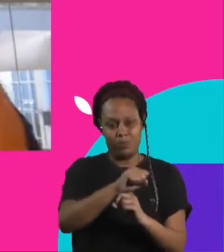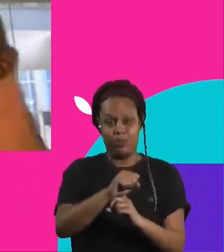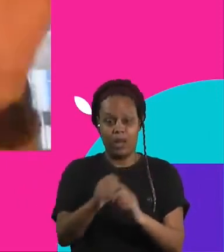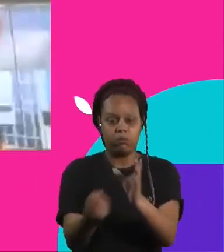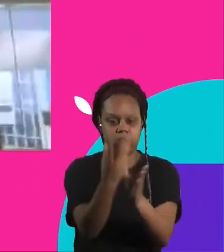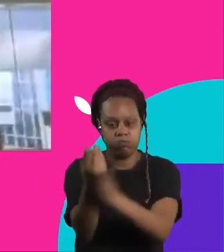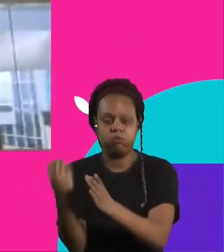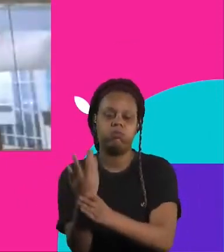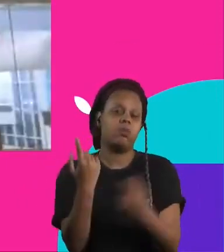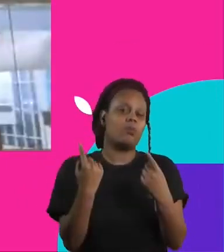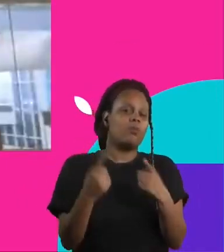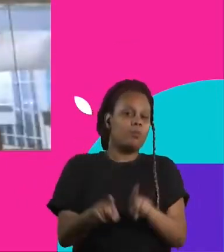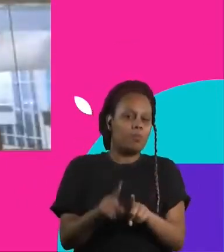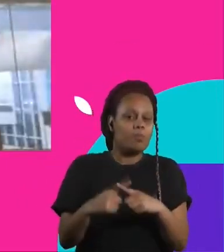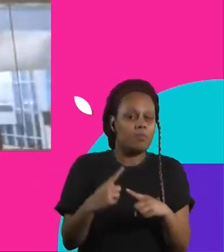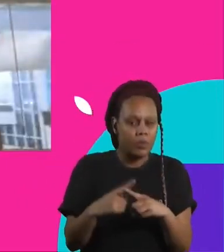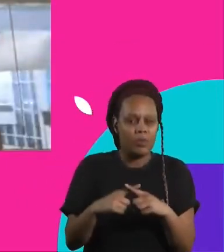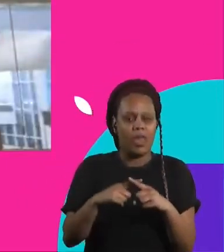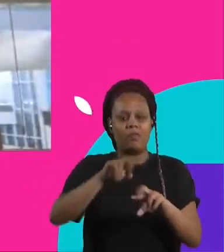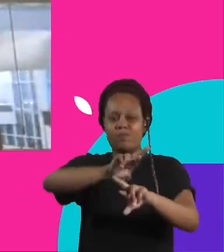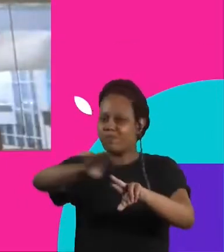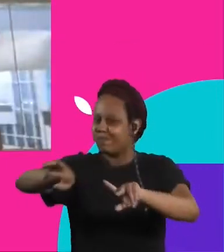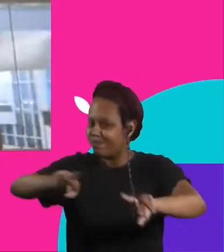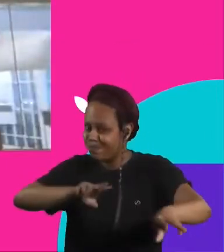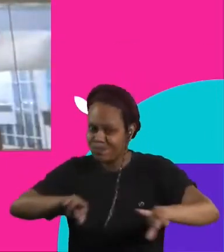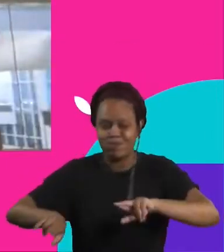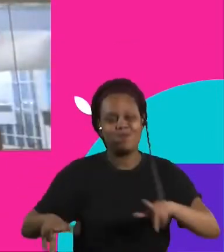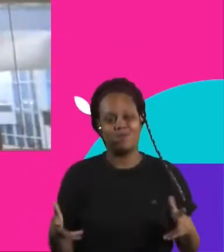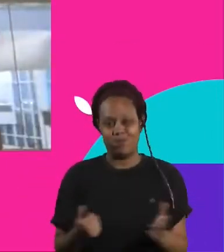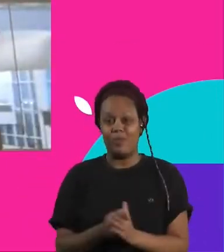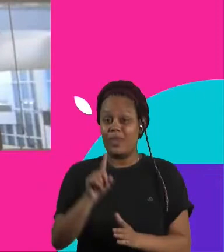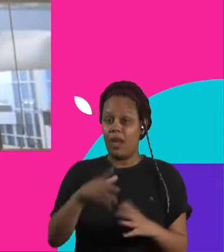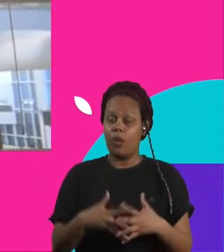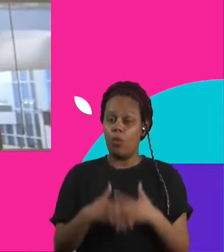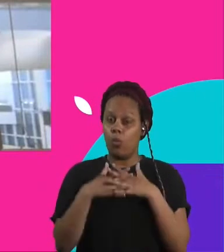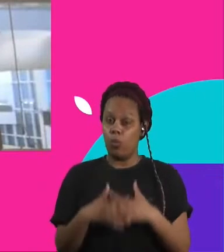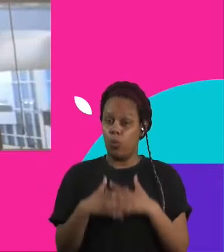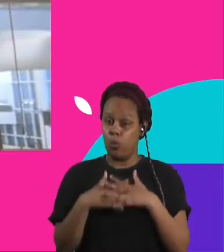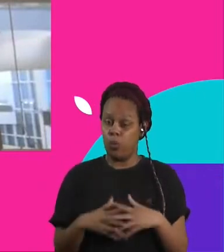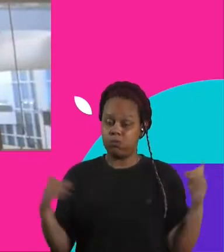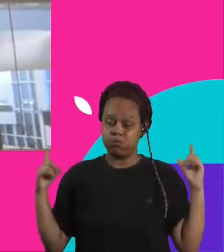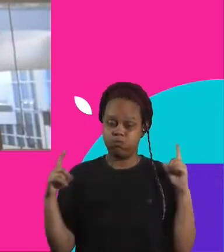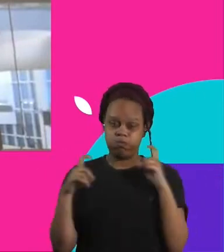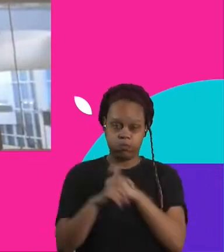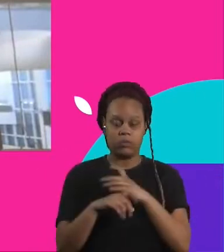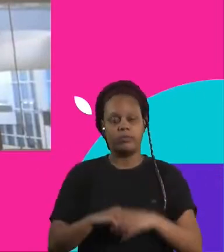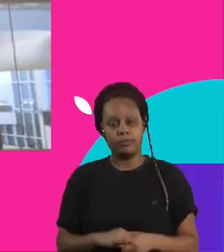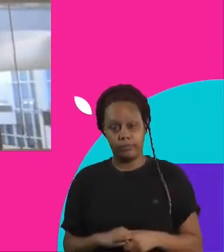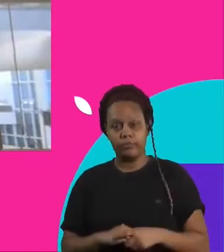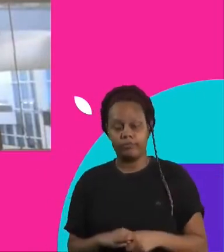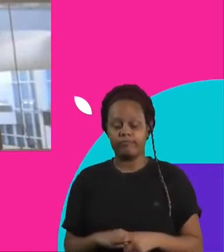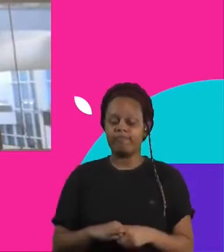um universo, uma multiplicidade de indicadores, né? É muito complexa, né? Imagina, por exemplo, a mensurar